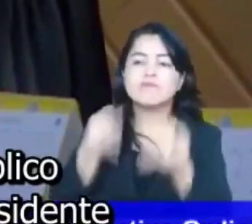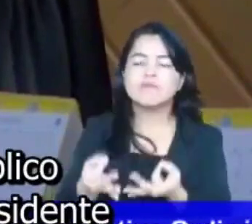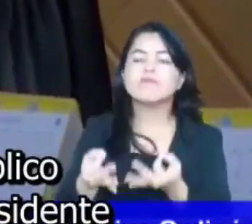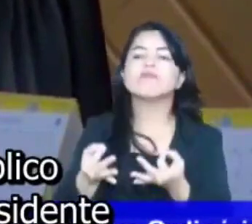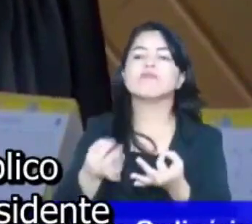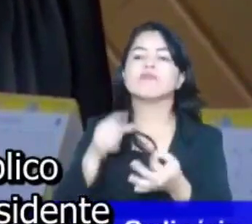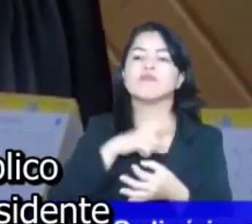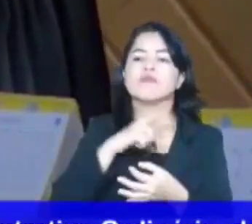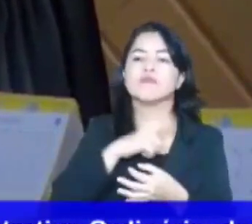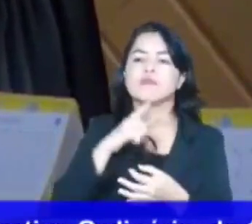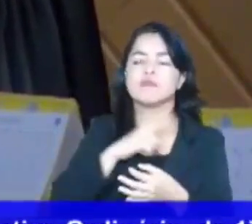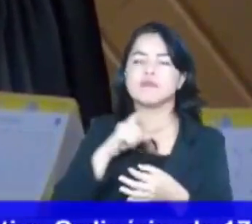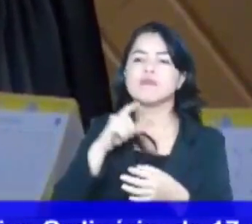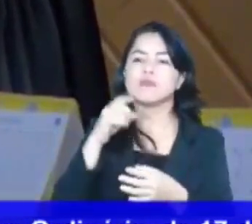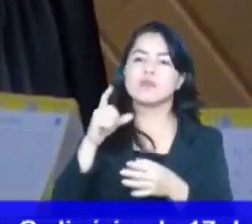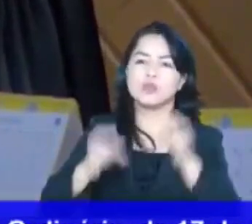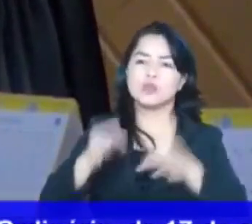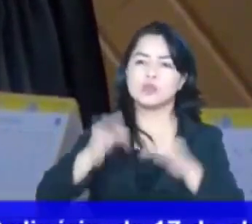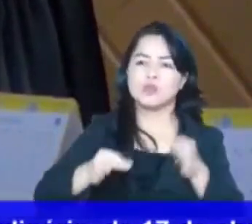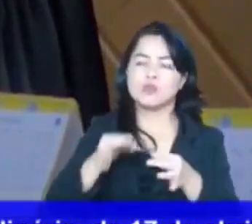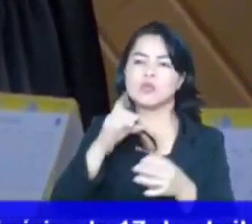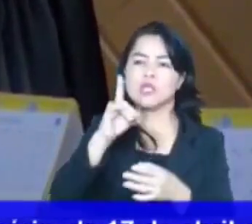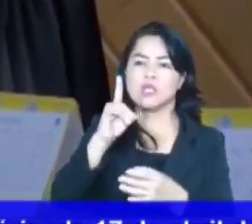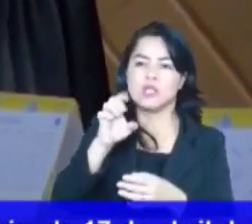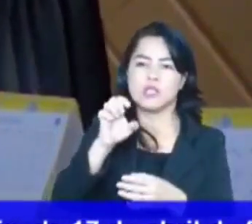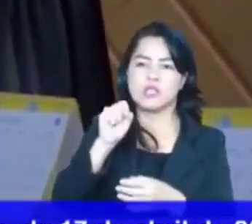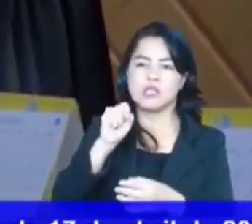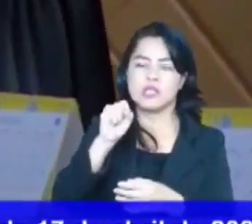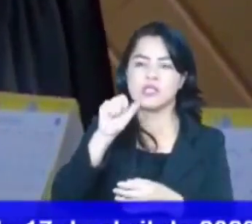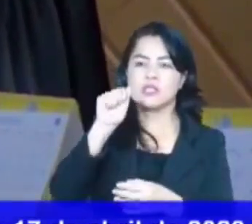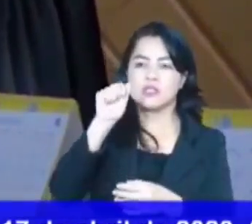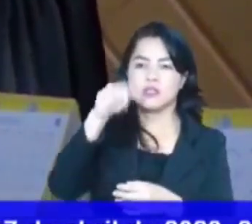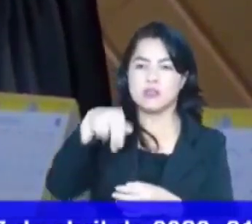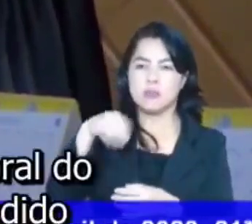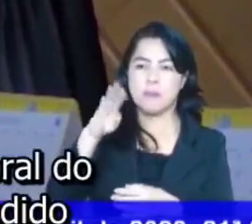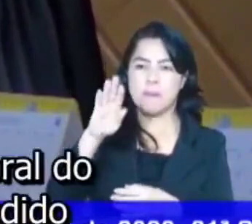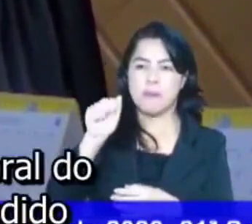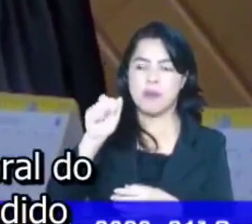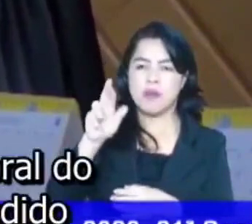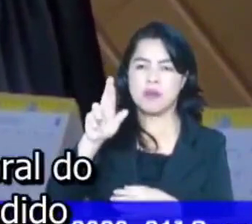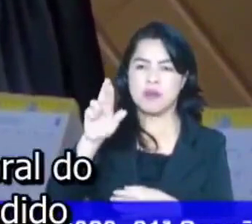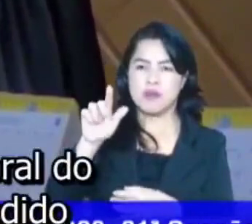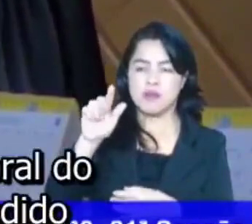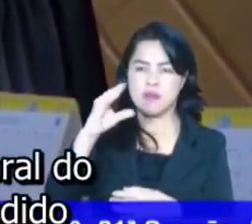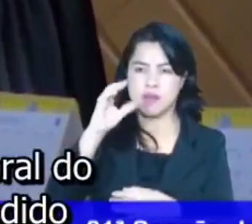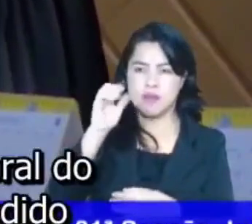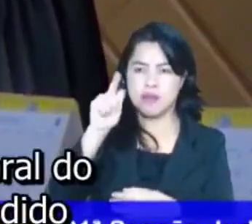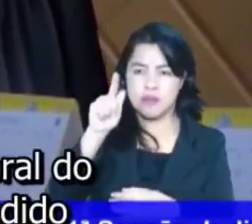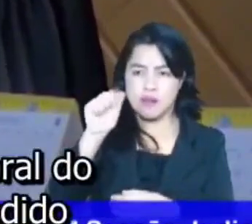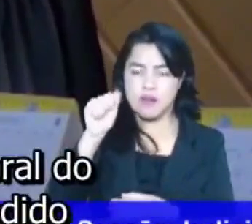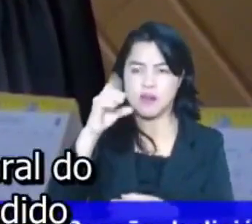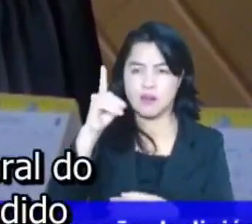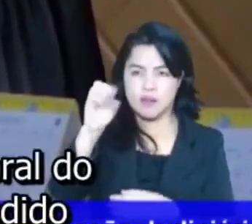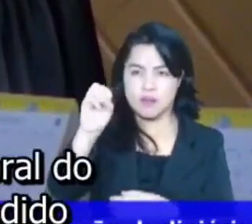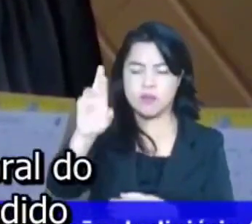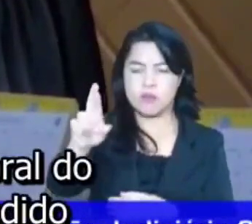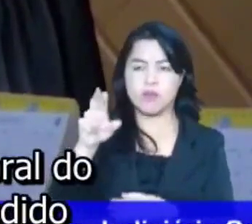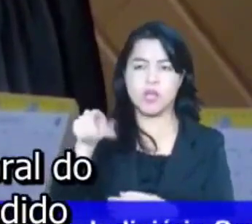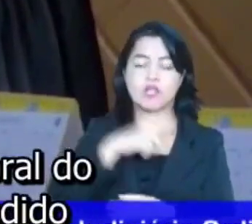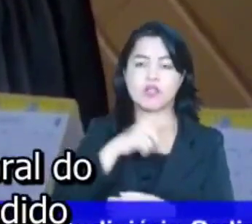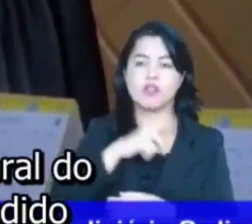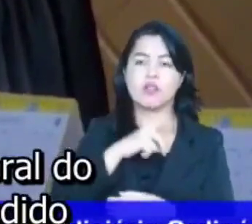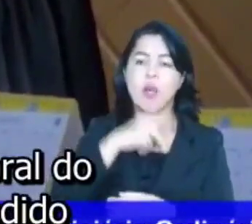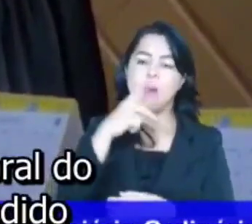do desembargador-presidente do TRE do Piauí. Então, levado na Corte do Piauí, na